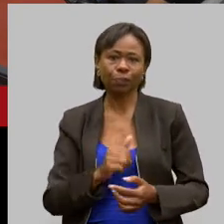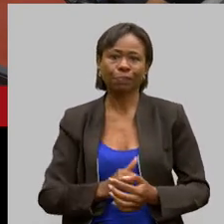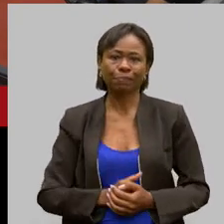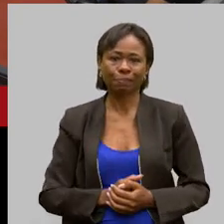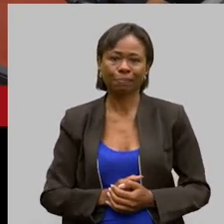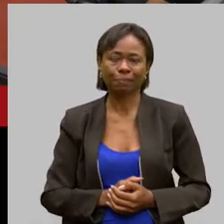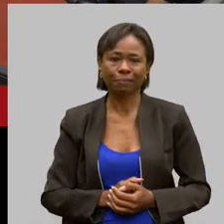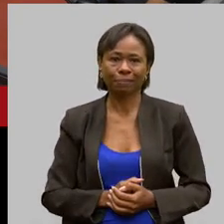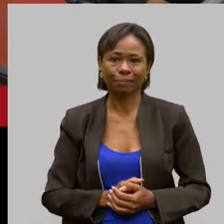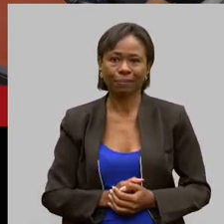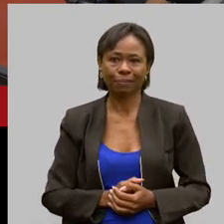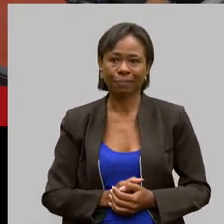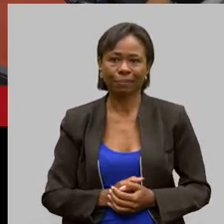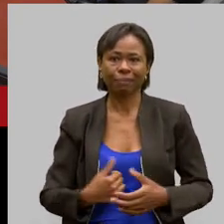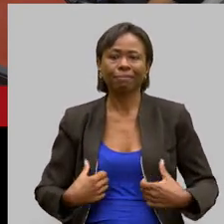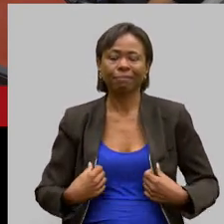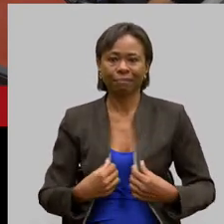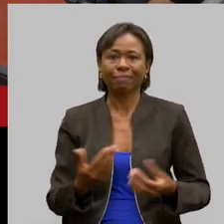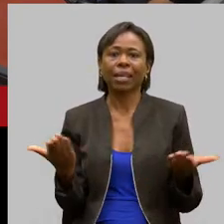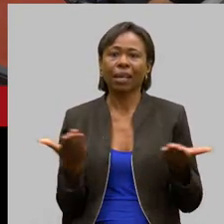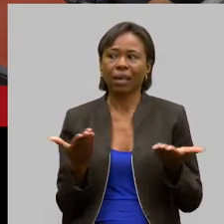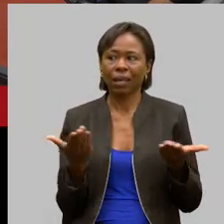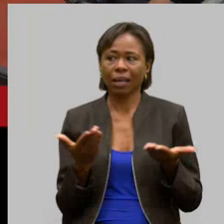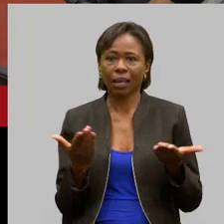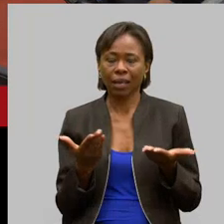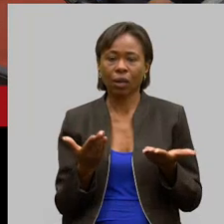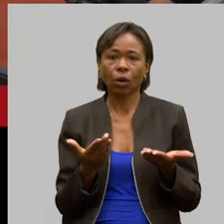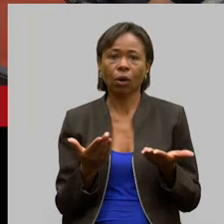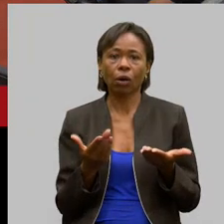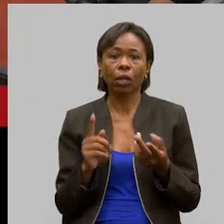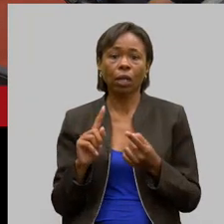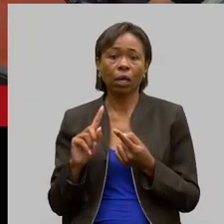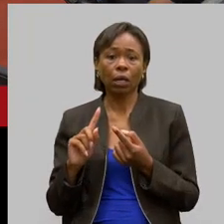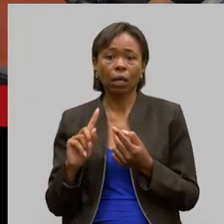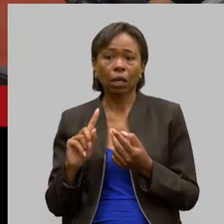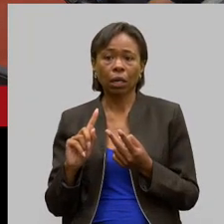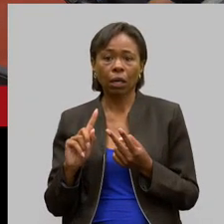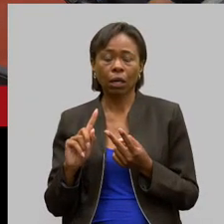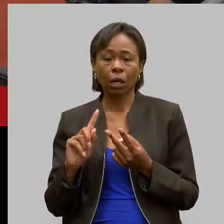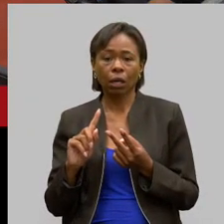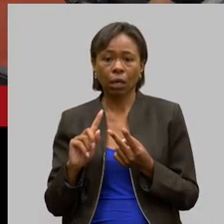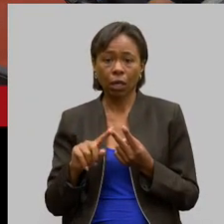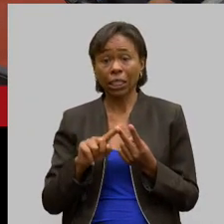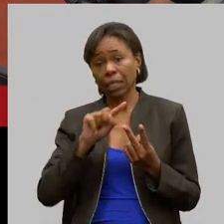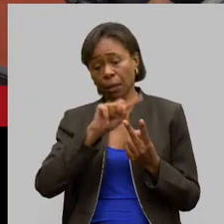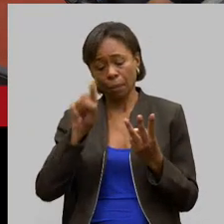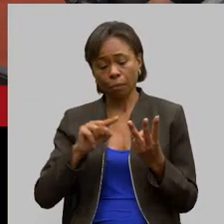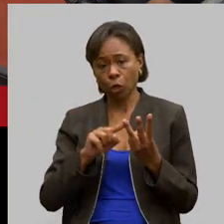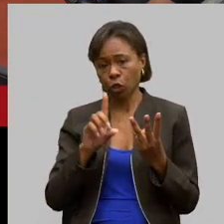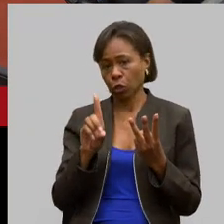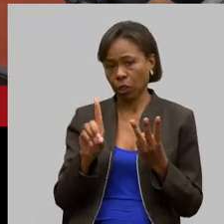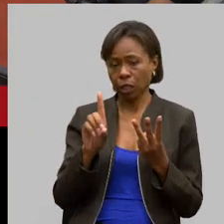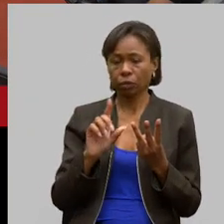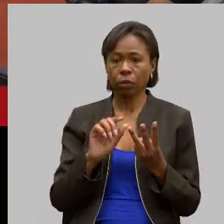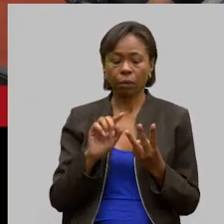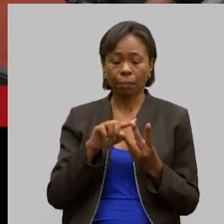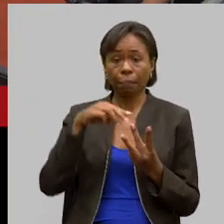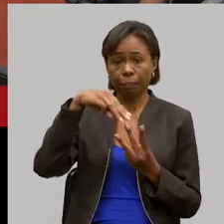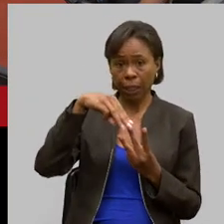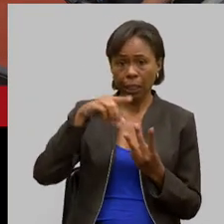da Agora sim companheira Vivian e depois o Davison Oliveira da edox Financial a Vivian e depois